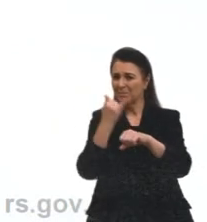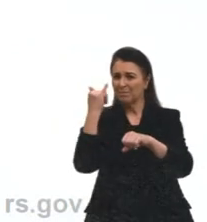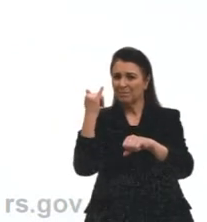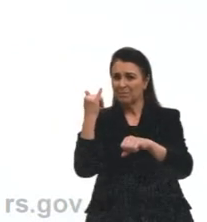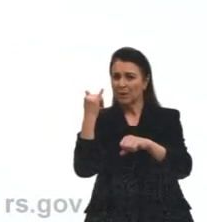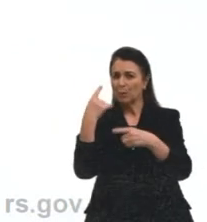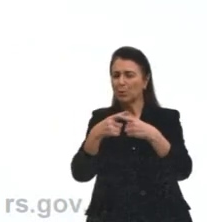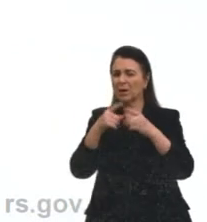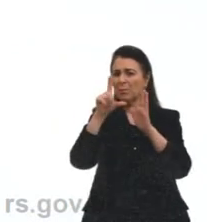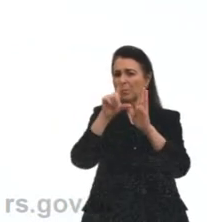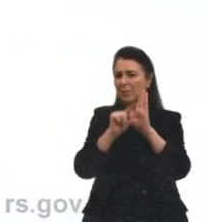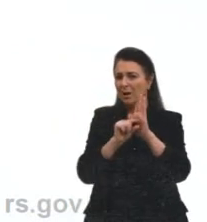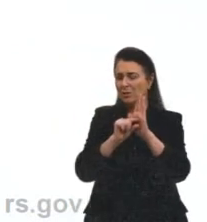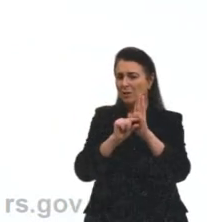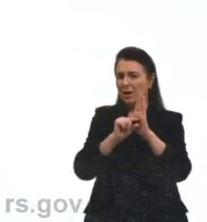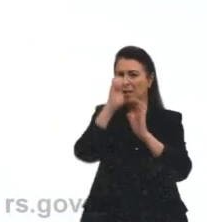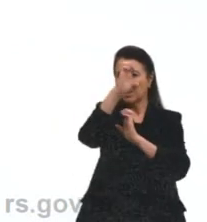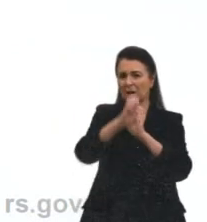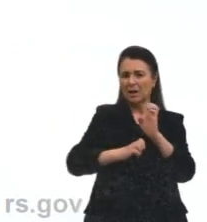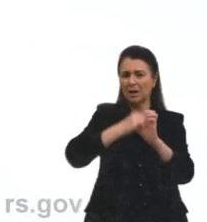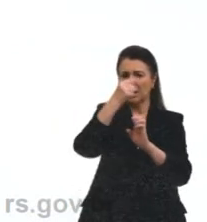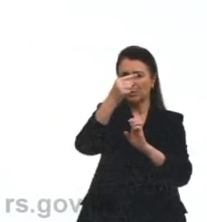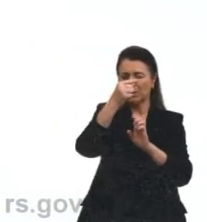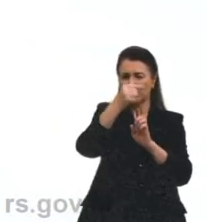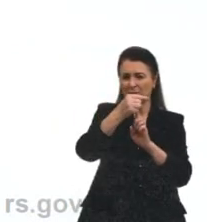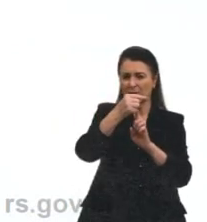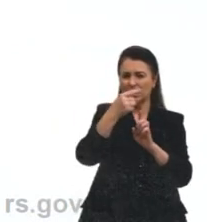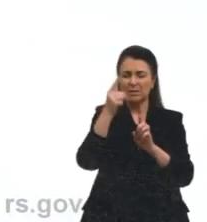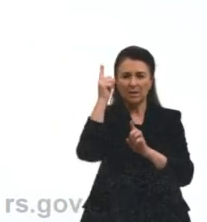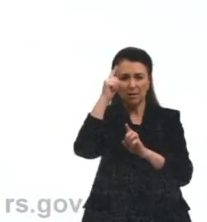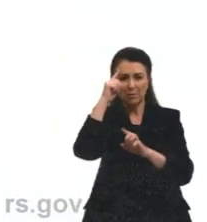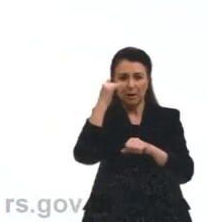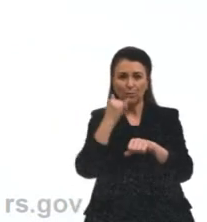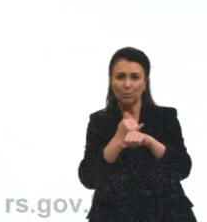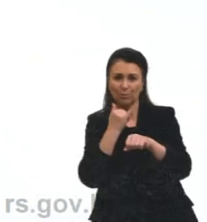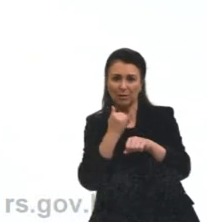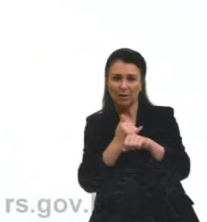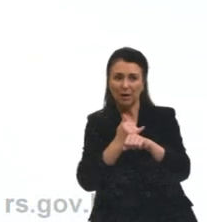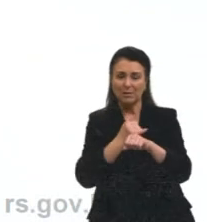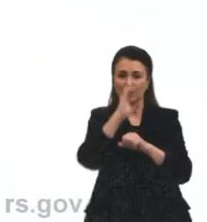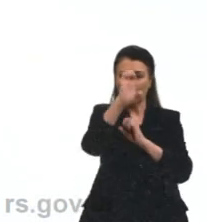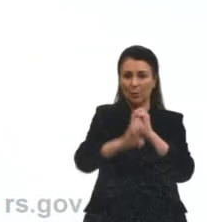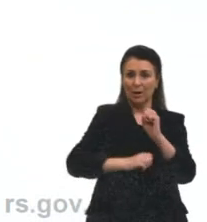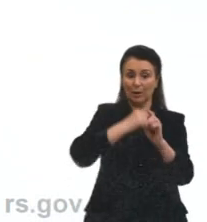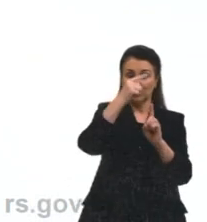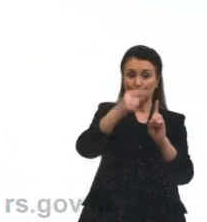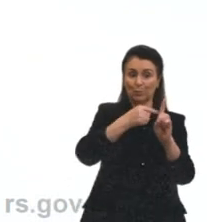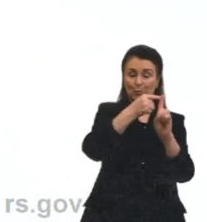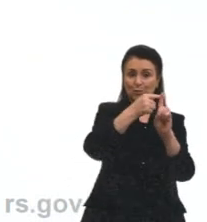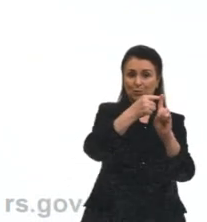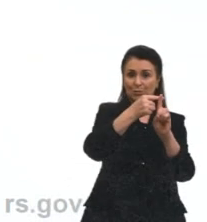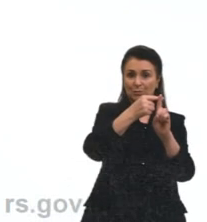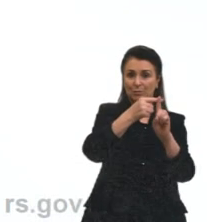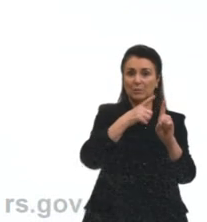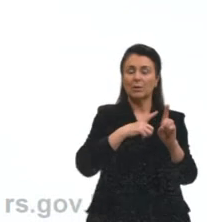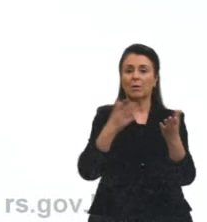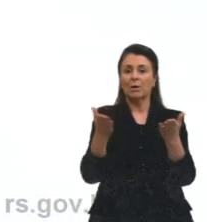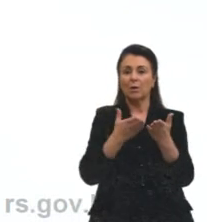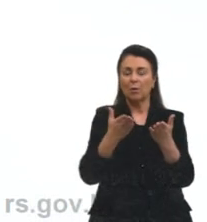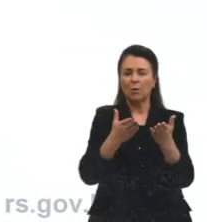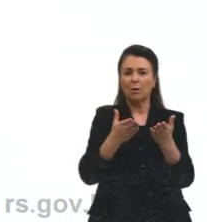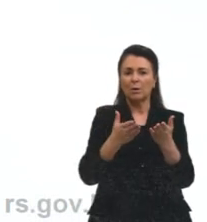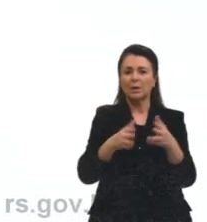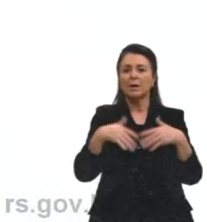eletronegatividade nós lembrarmos lá e quando a gente dou os metais eles são eletropositivos né então eles têm baixo essa negativas negatividade